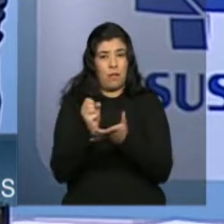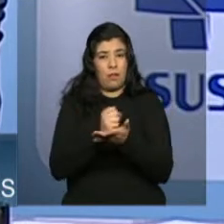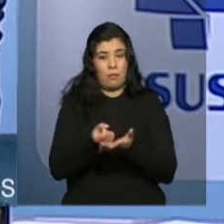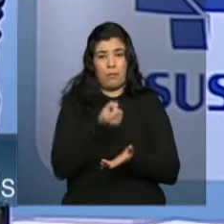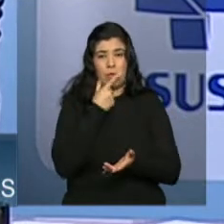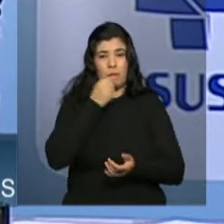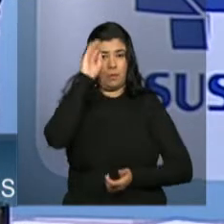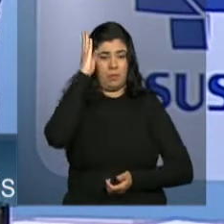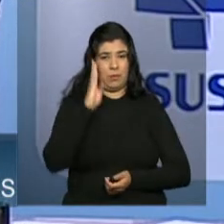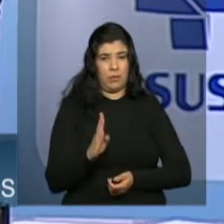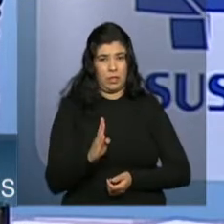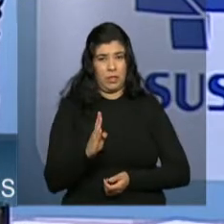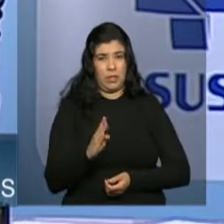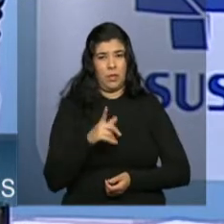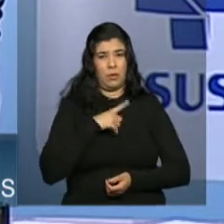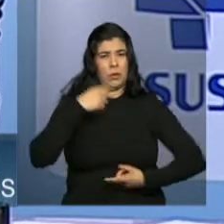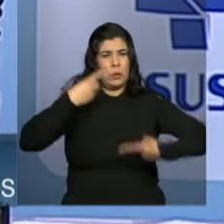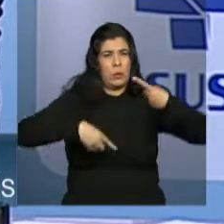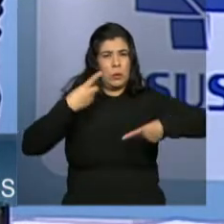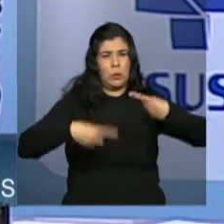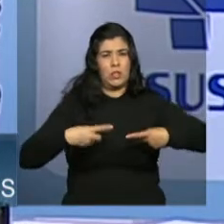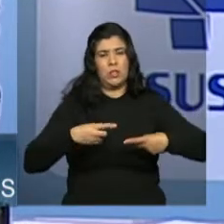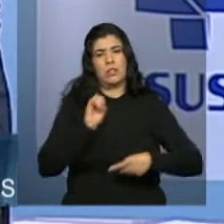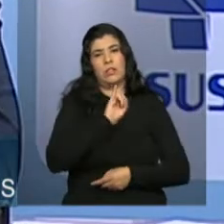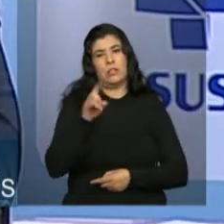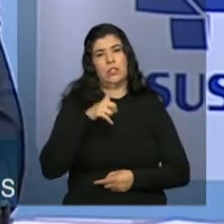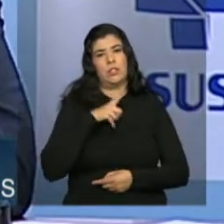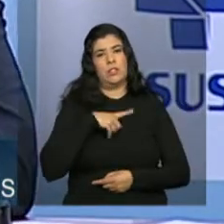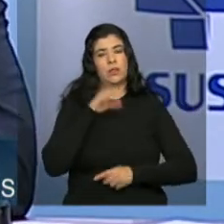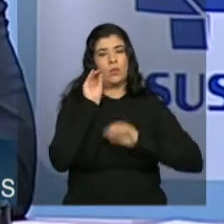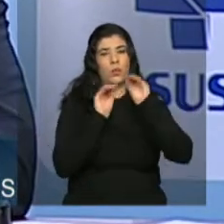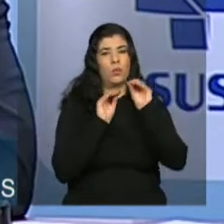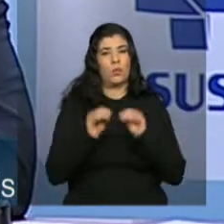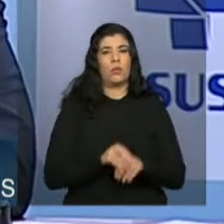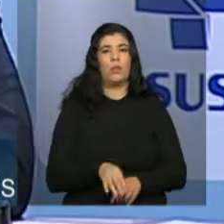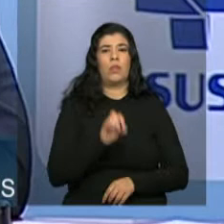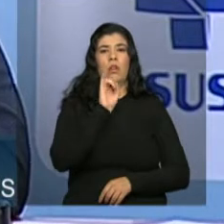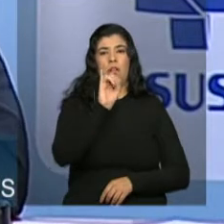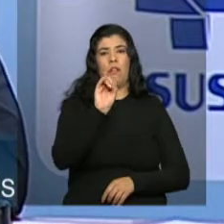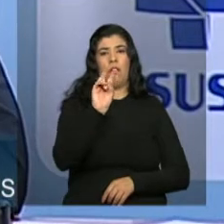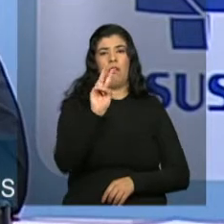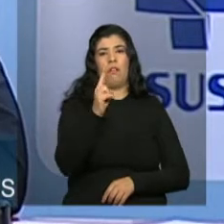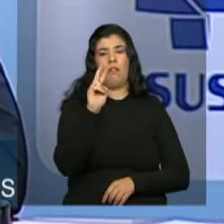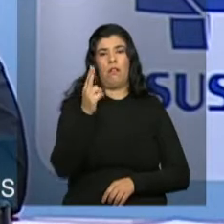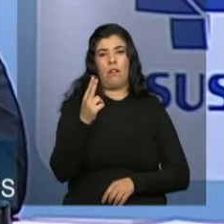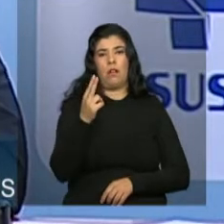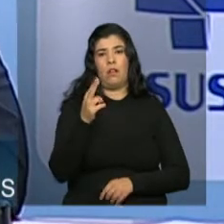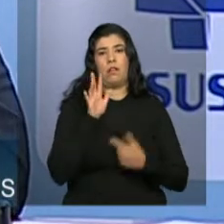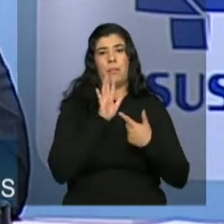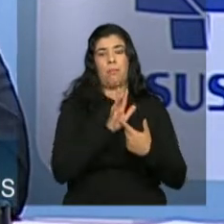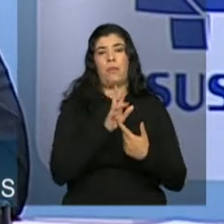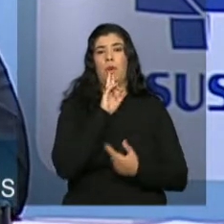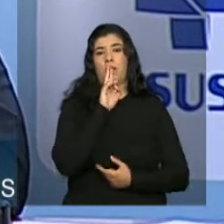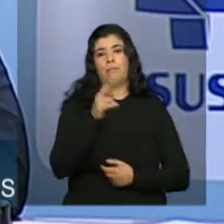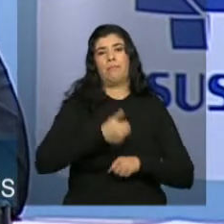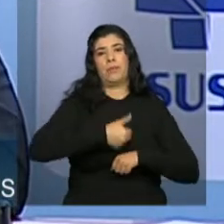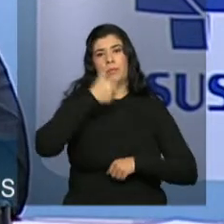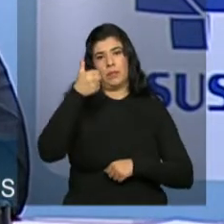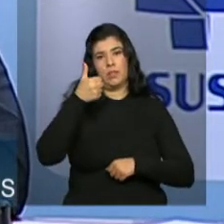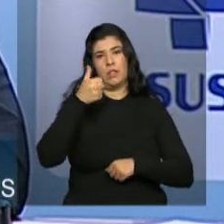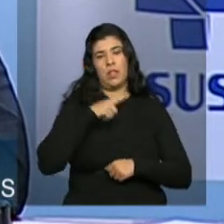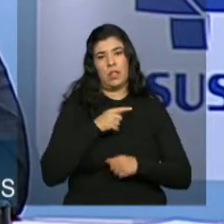todo muito competitivo quando a gente aplica o RH a gente vê que na verdade e passa a refletir melhor concentração